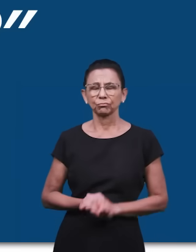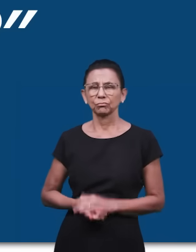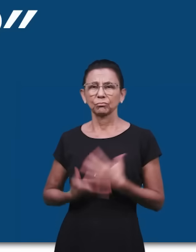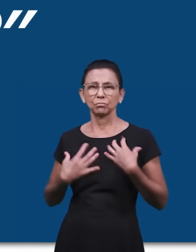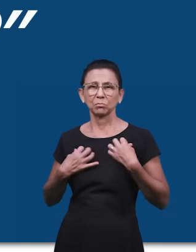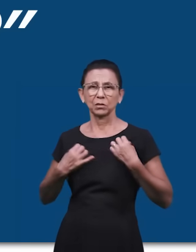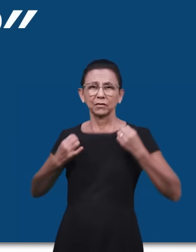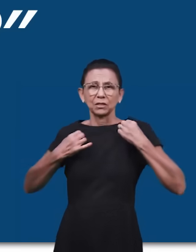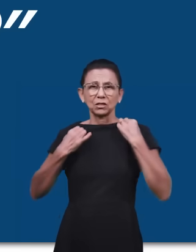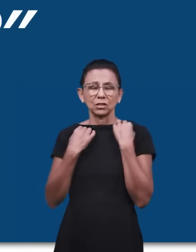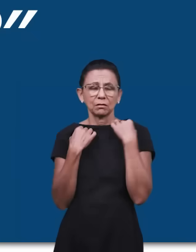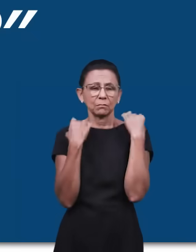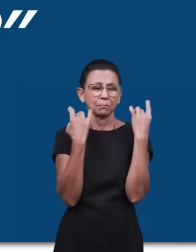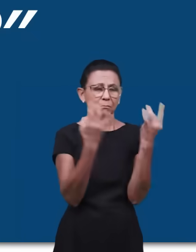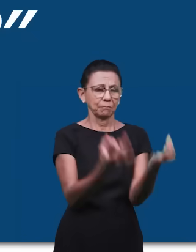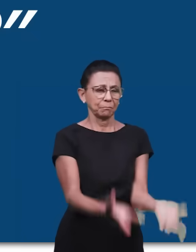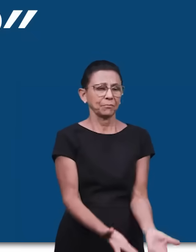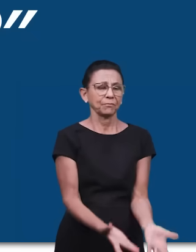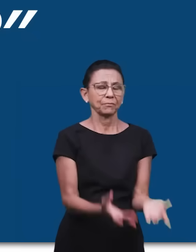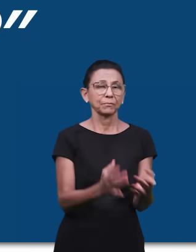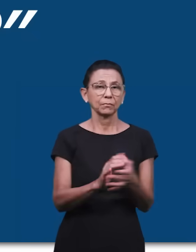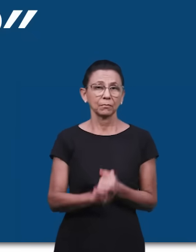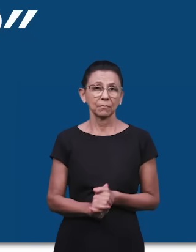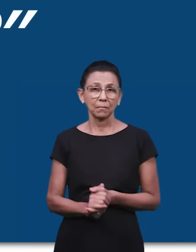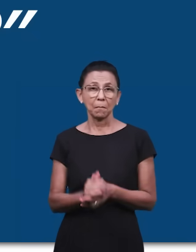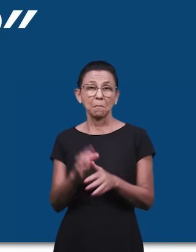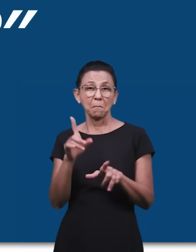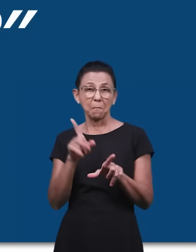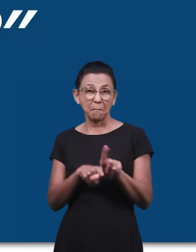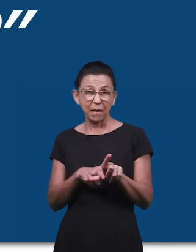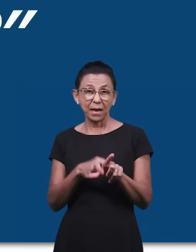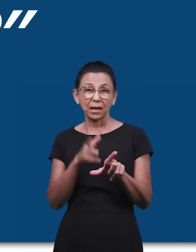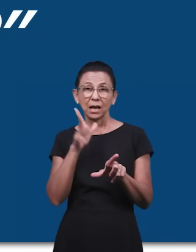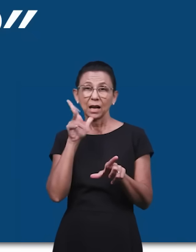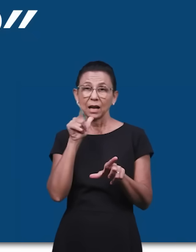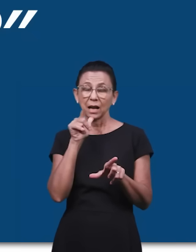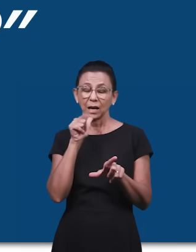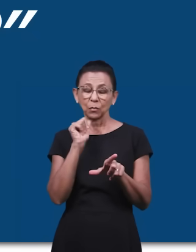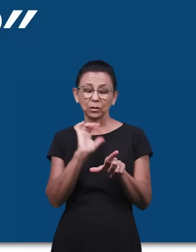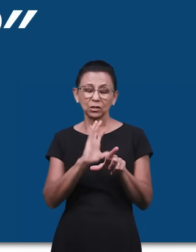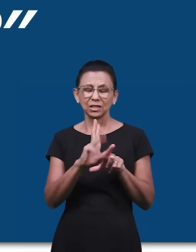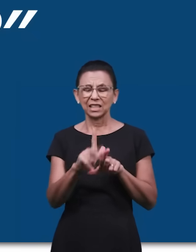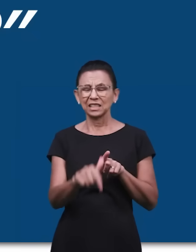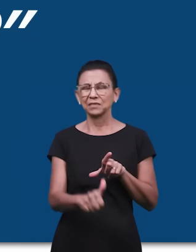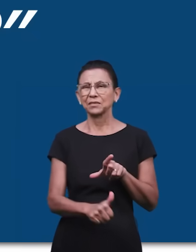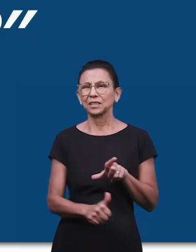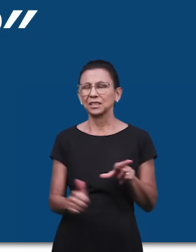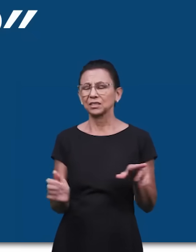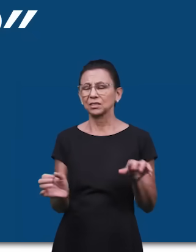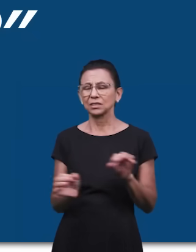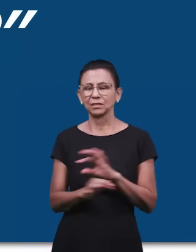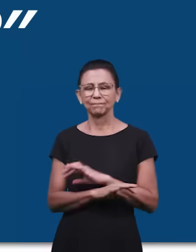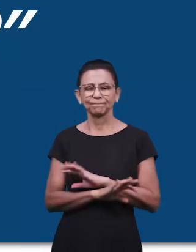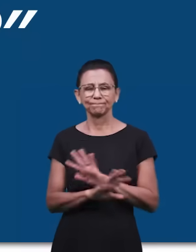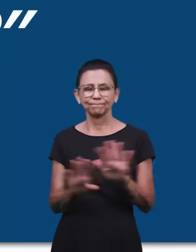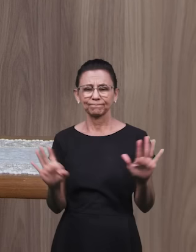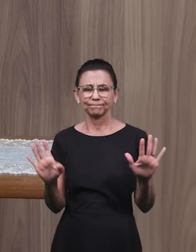já tirei os meus vestidos, já lavei os meus pés, como os tornarei a sujar?